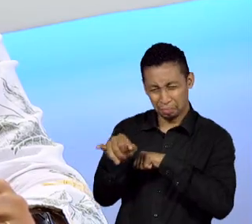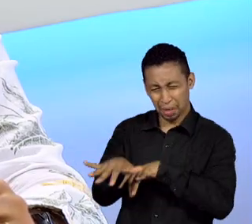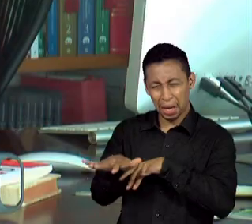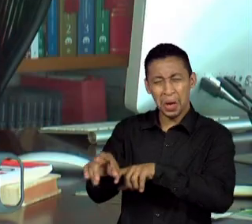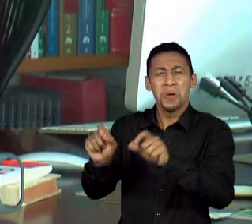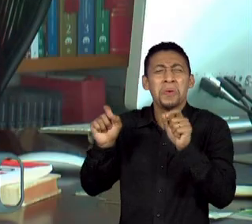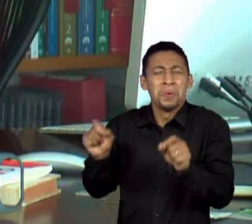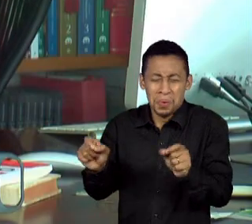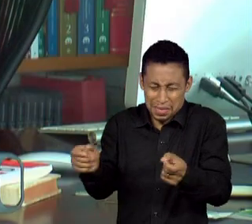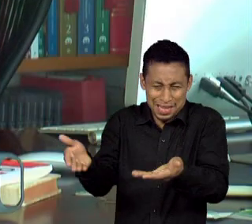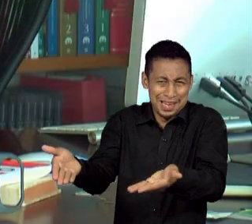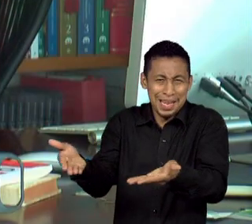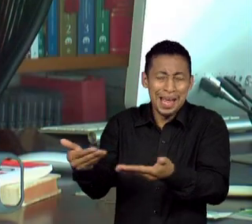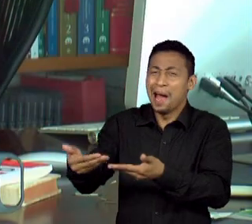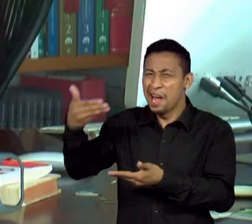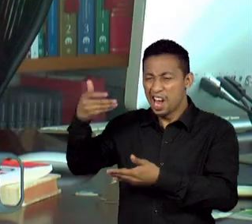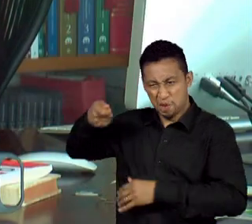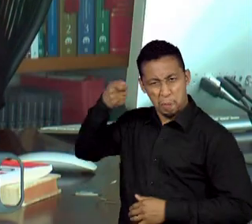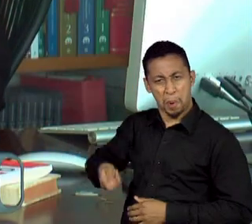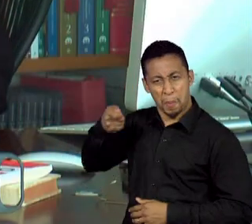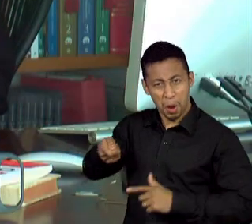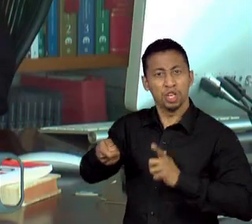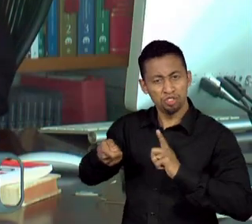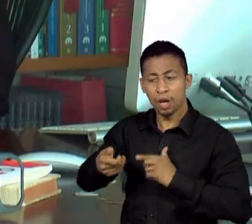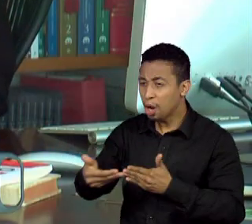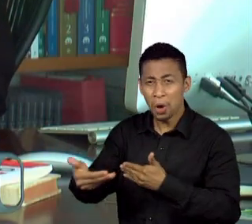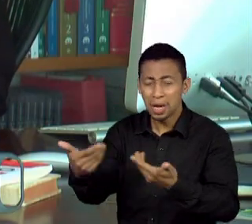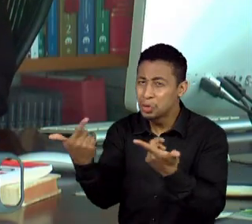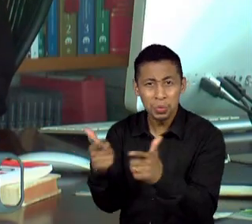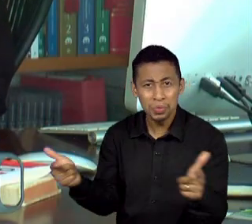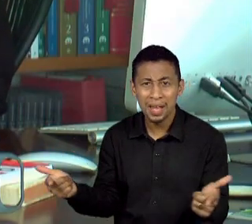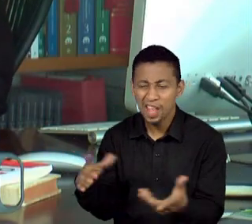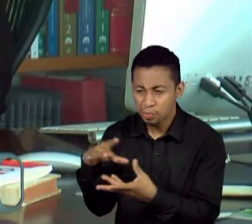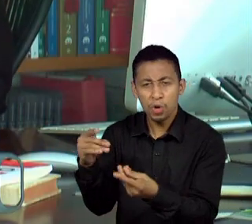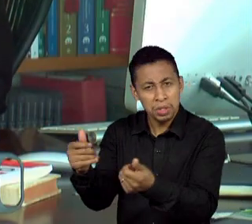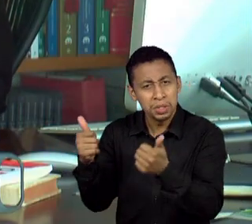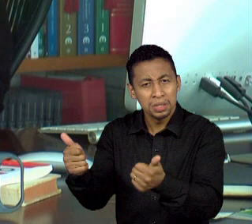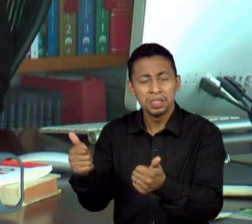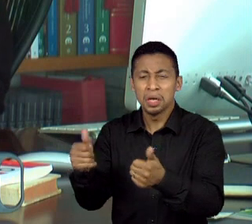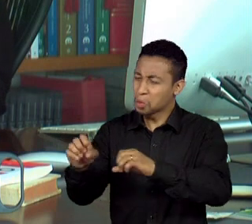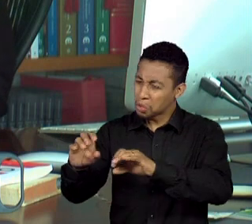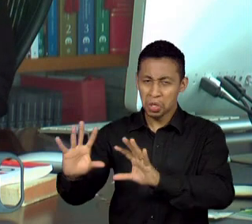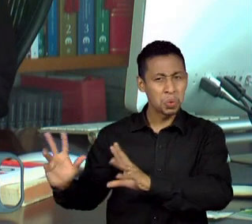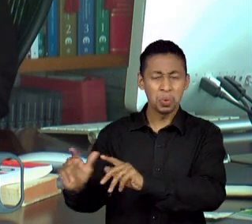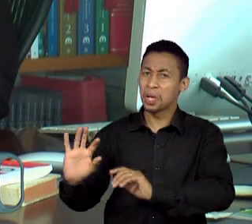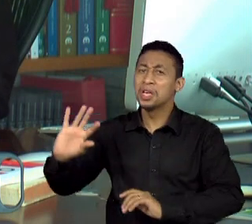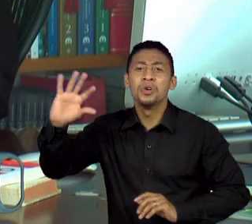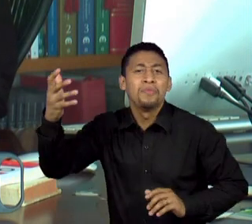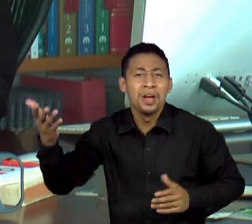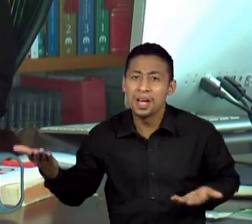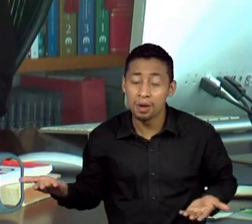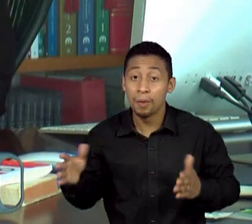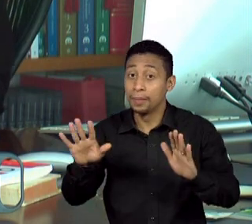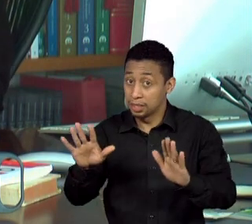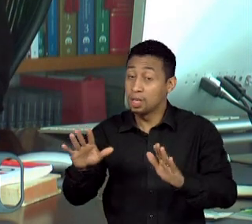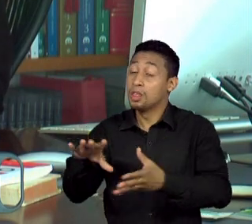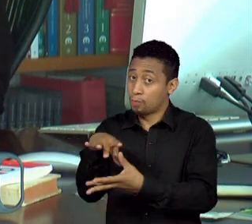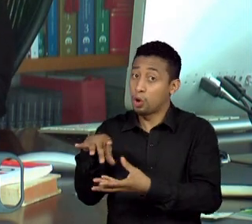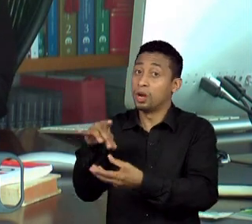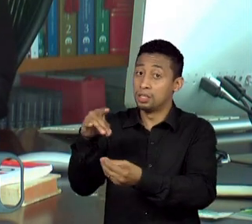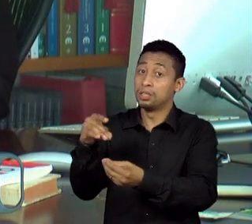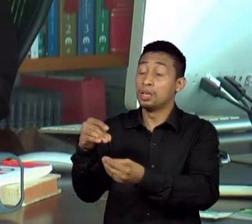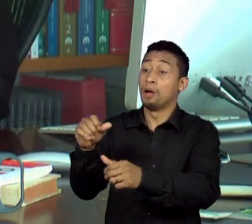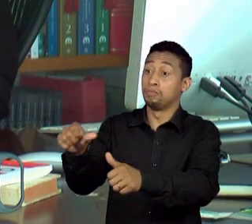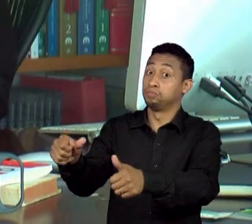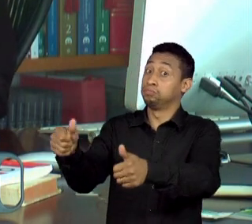resolvido, essas pautas estão resolvidas e não estão. Então a democracia anda para frente e anda para trás. O Marcos sabe disso, eu acho que mais